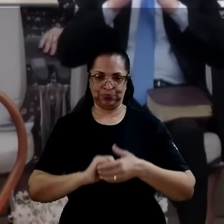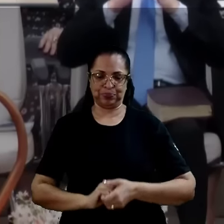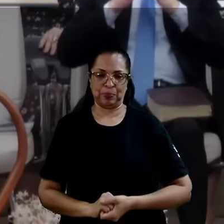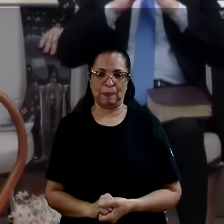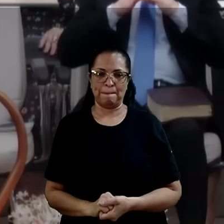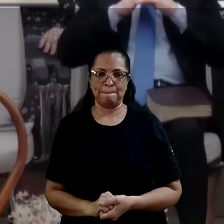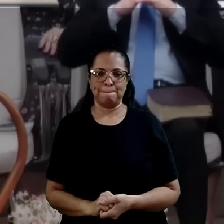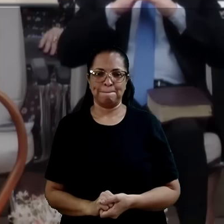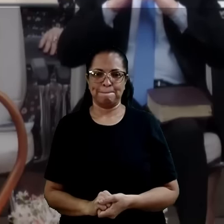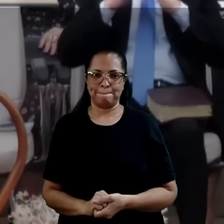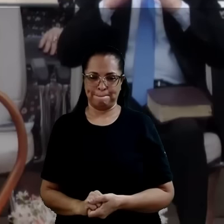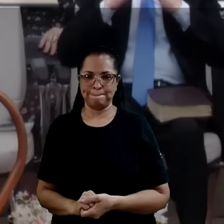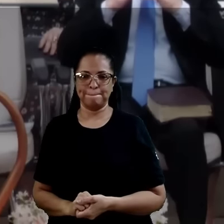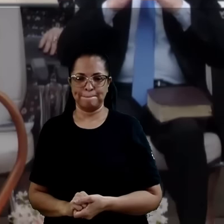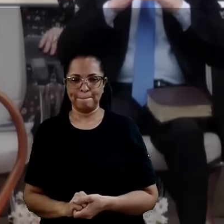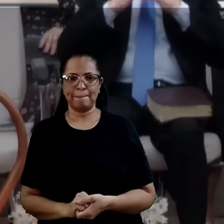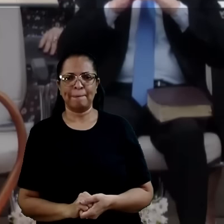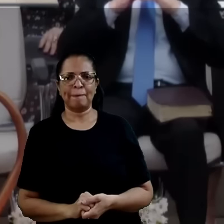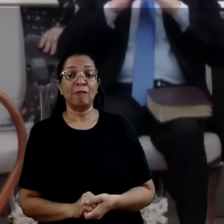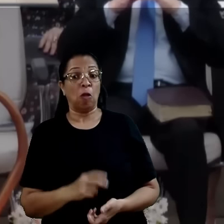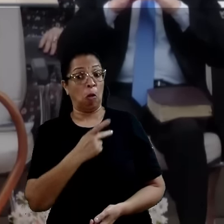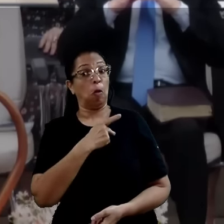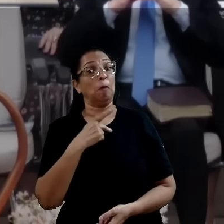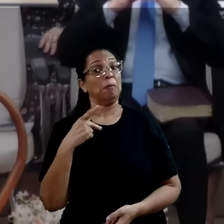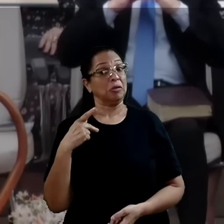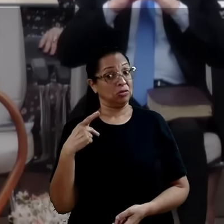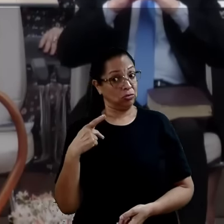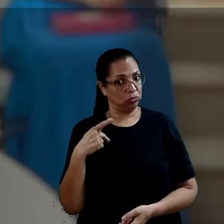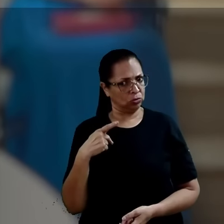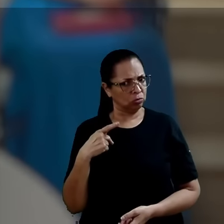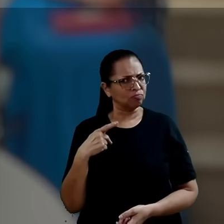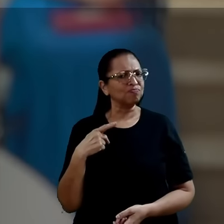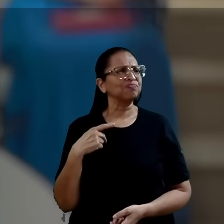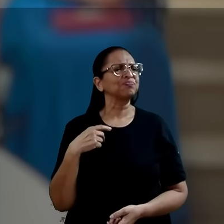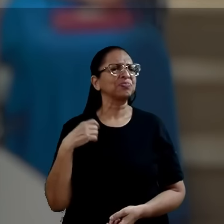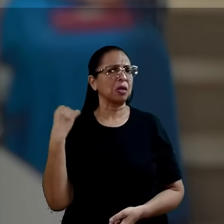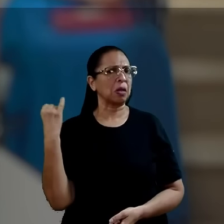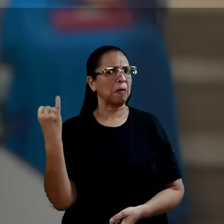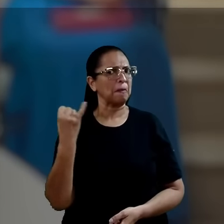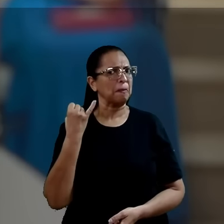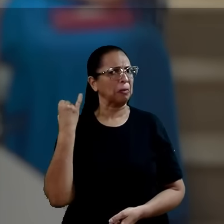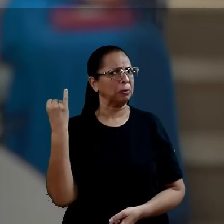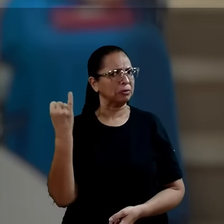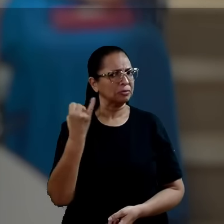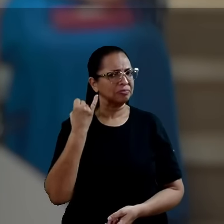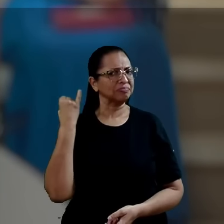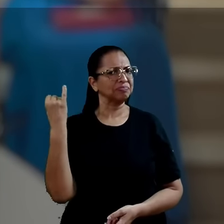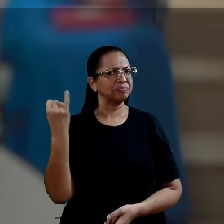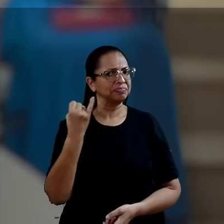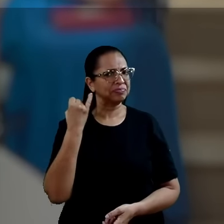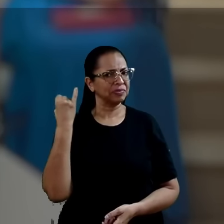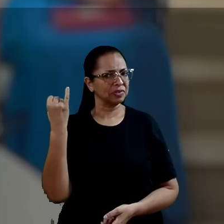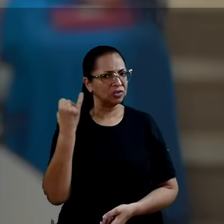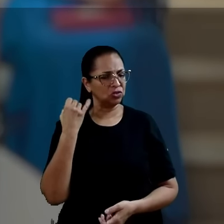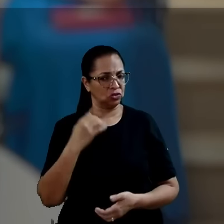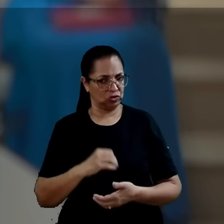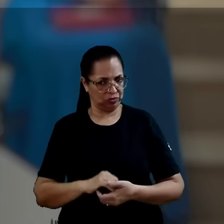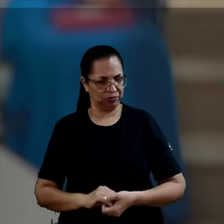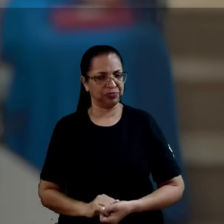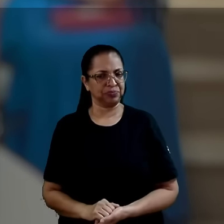era um dos pastores que governavam as metodistas do Estado mas ele era filho de um pastor